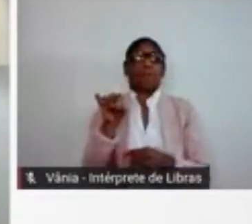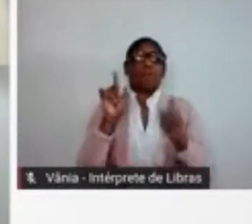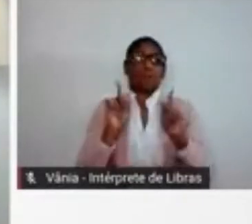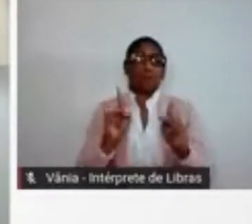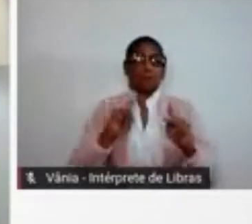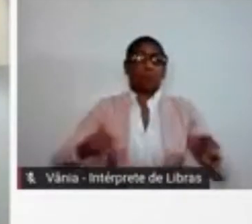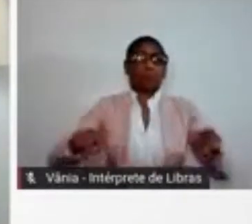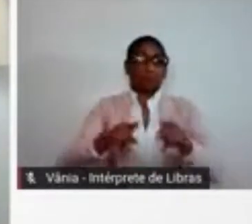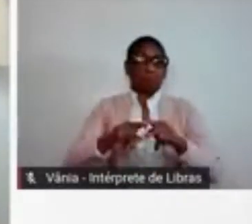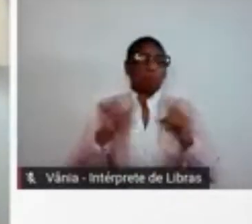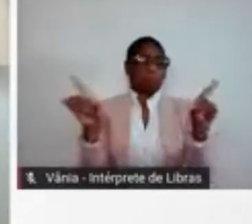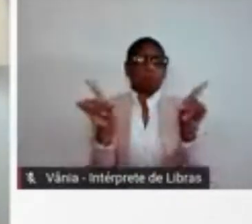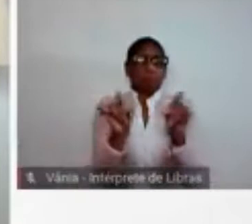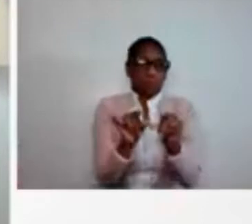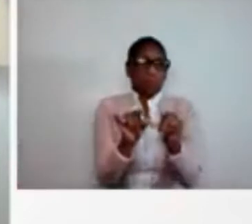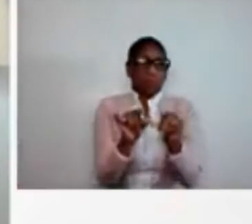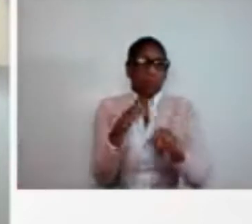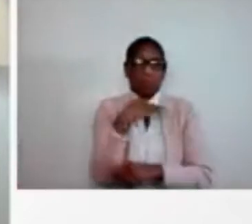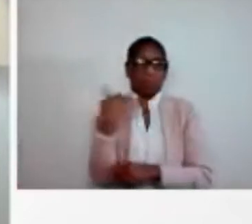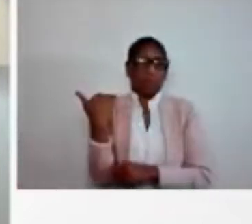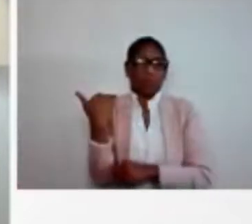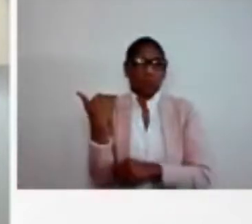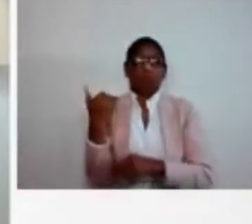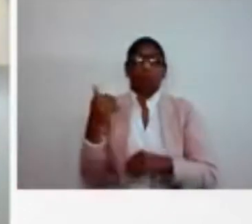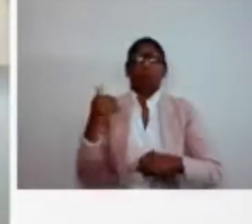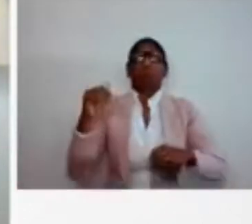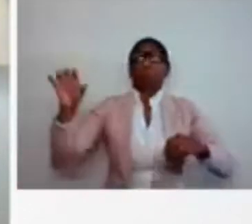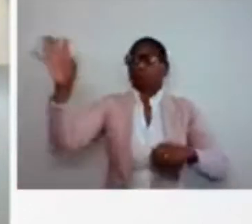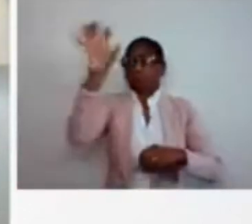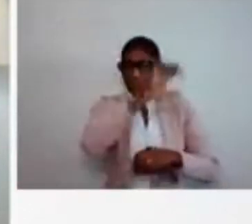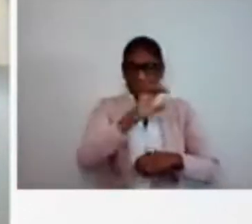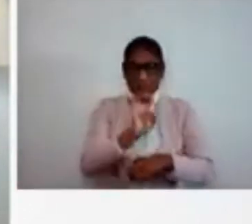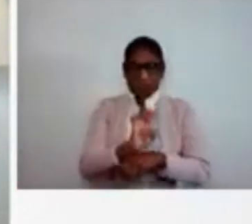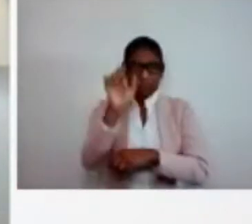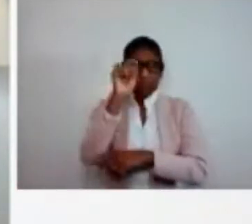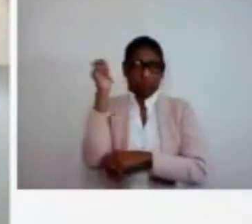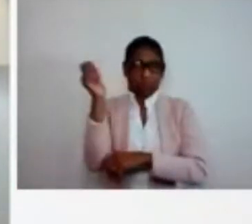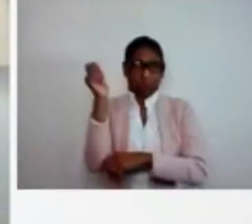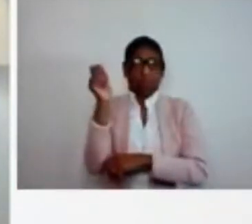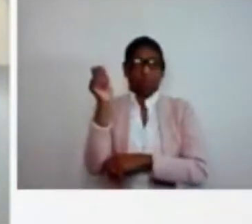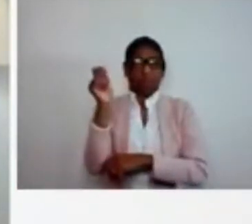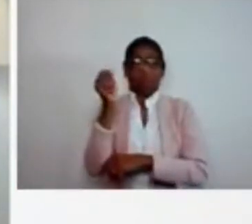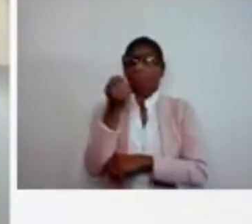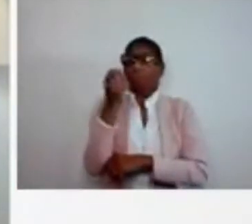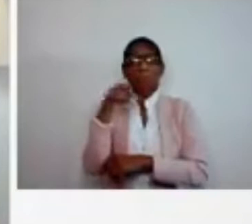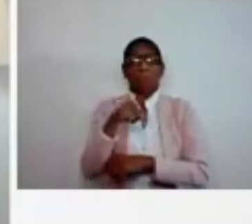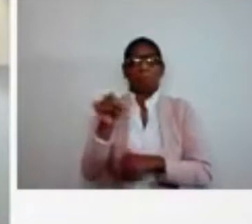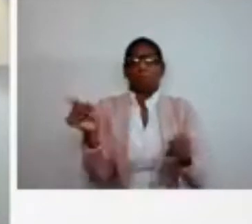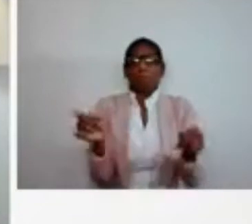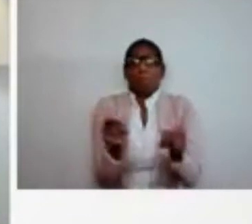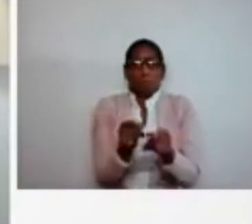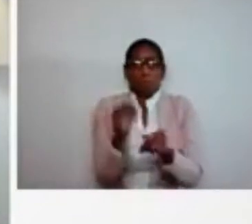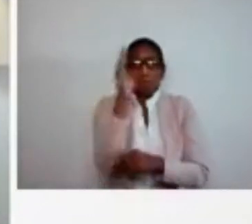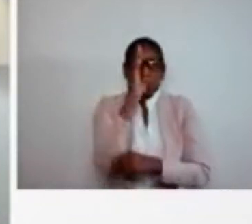mais baixas taxas de mortalidade entre os estados brasileiros. Mesmo assim, né, como eu sempre friso,